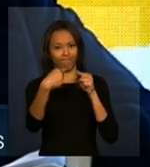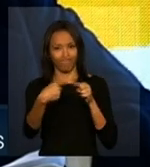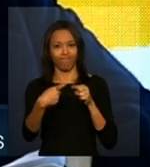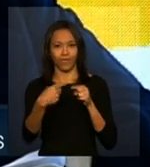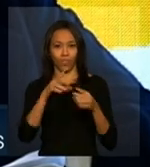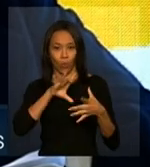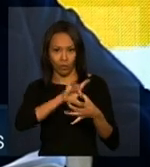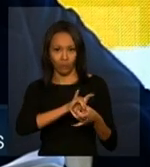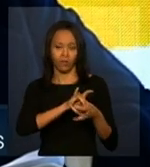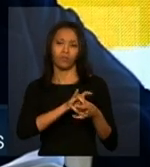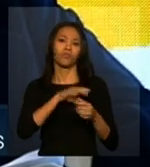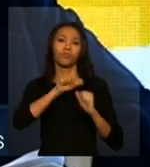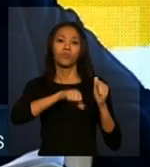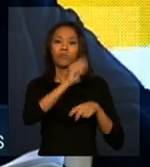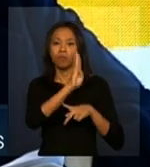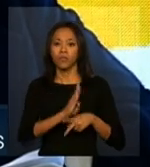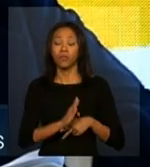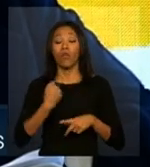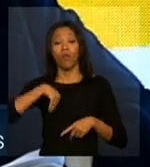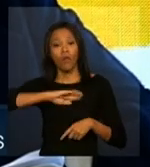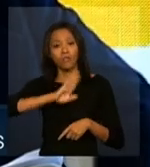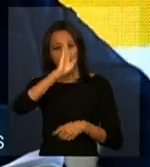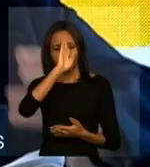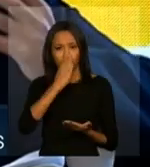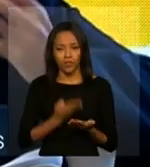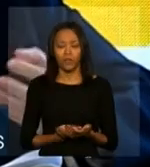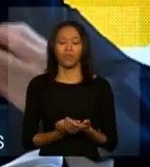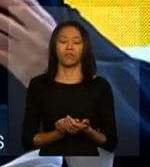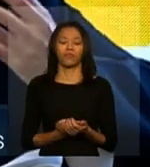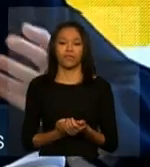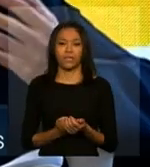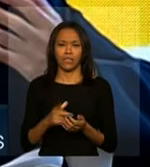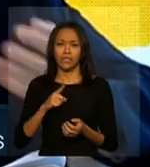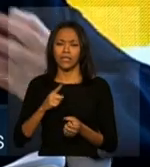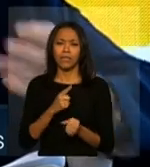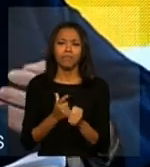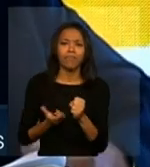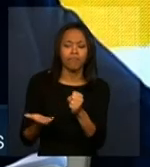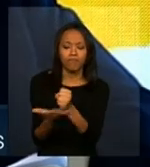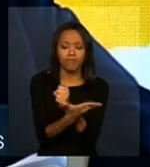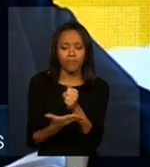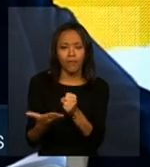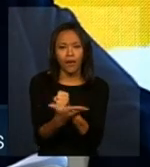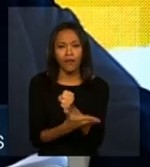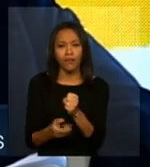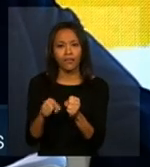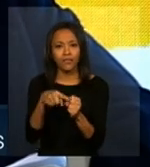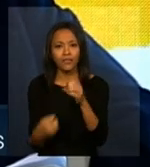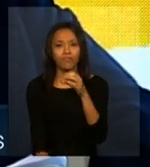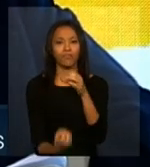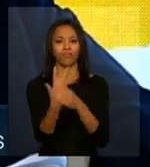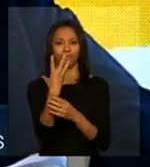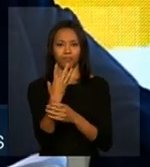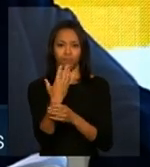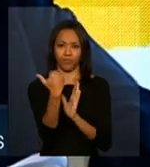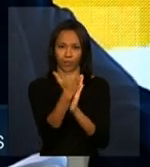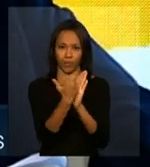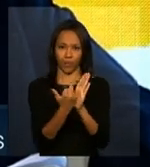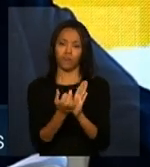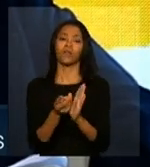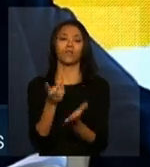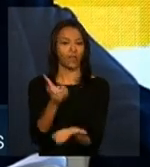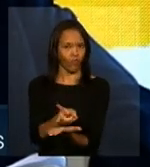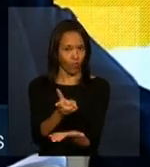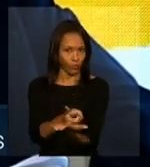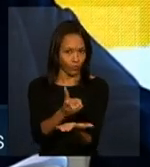mas nós acreditamos que existem bases fundadoras desse programa que devem ser